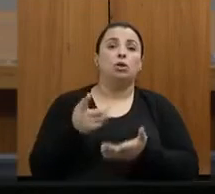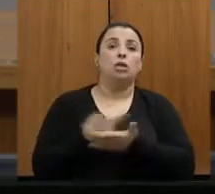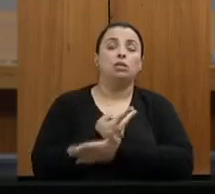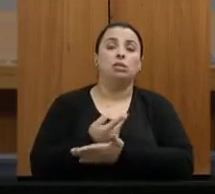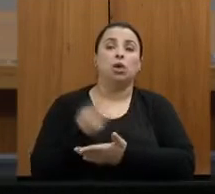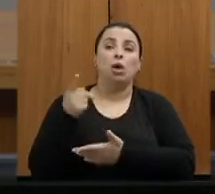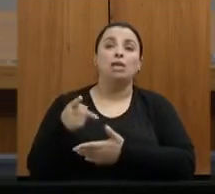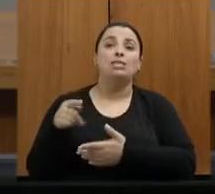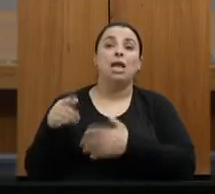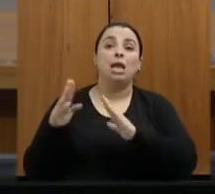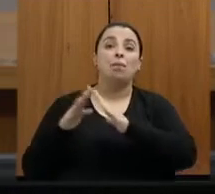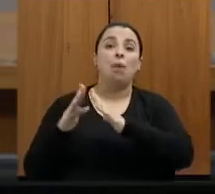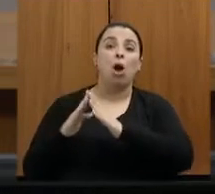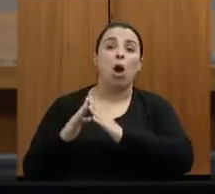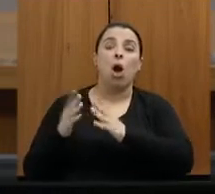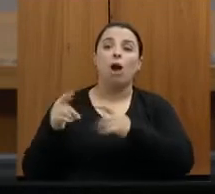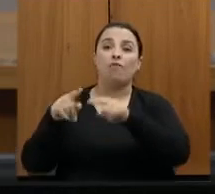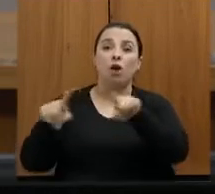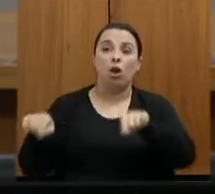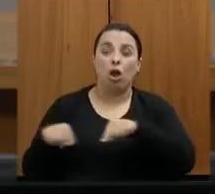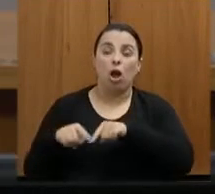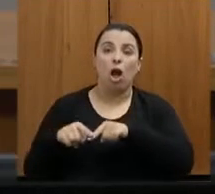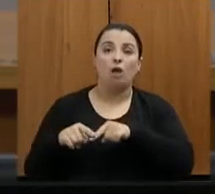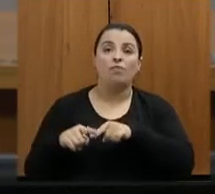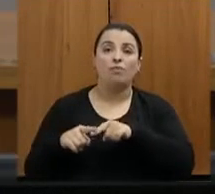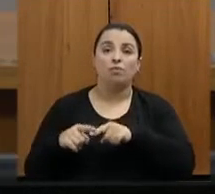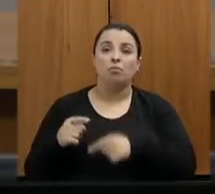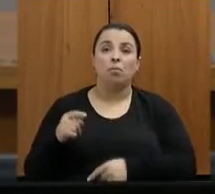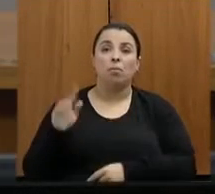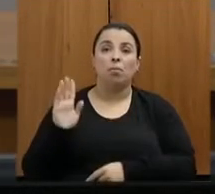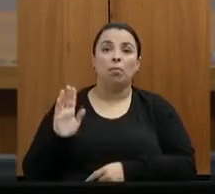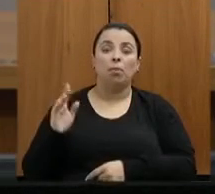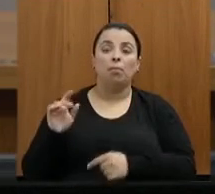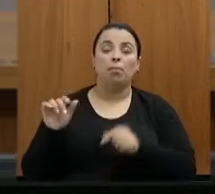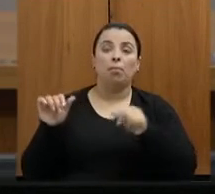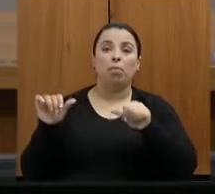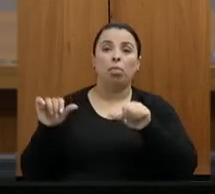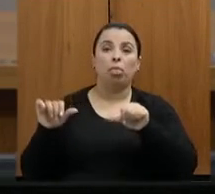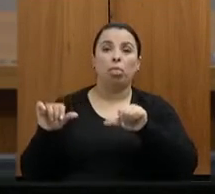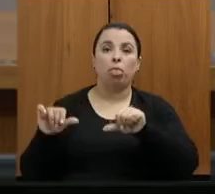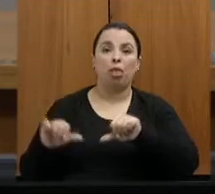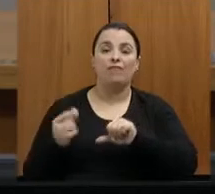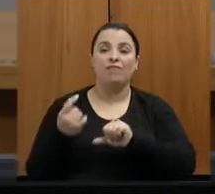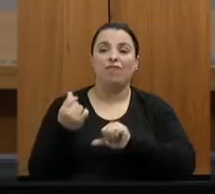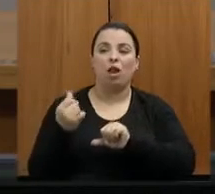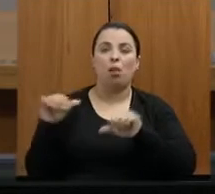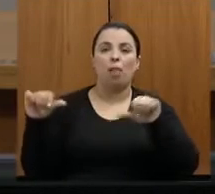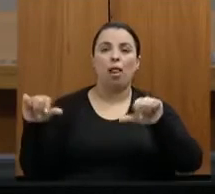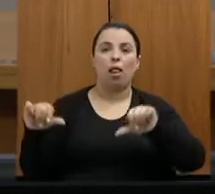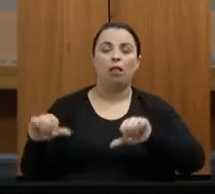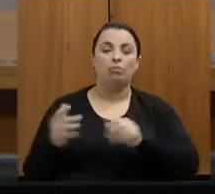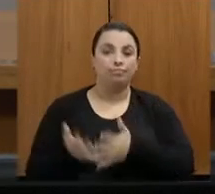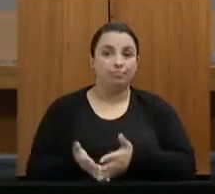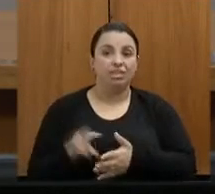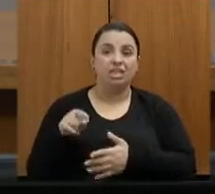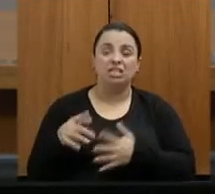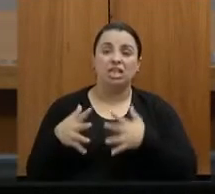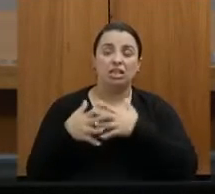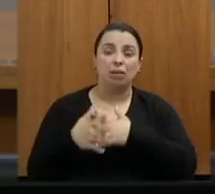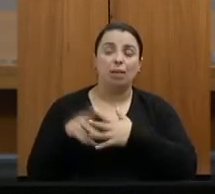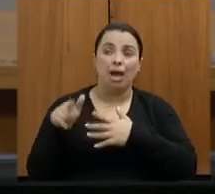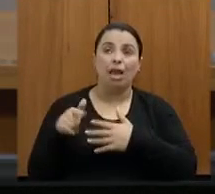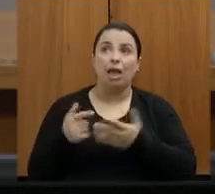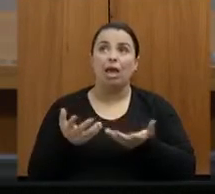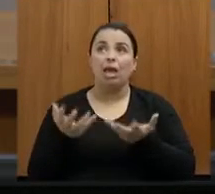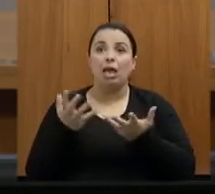possibilidades dessa pessoa buscar novos caminhos para a sua vida. E, quando assumimos a Secretaria de Desenvolvimento